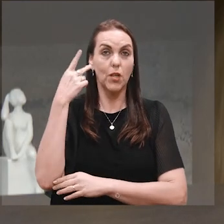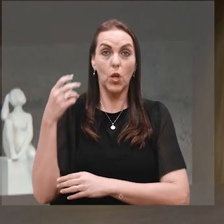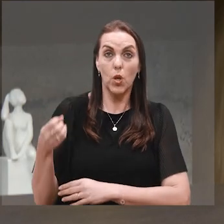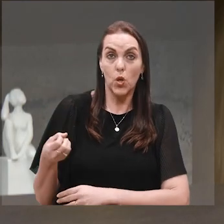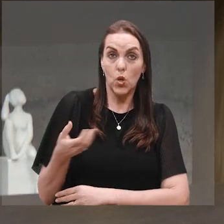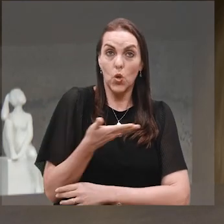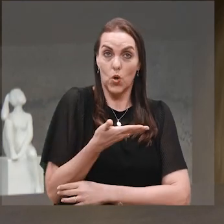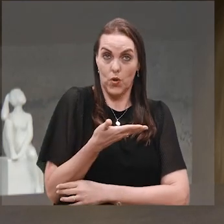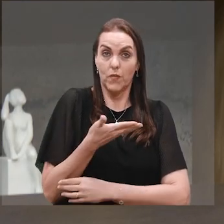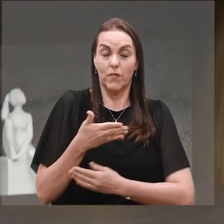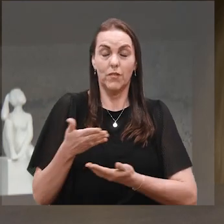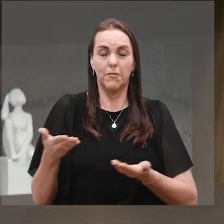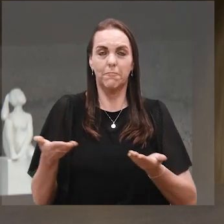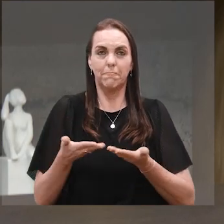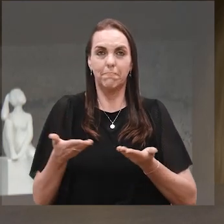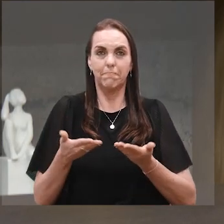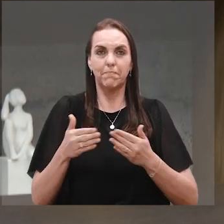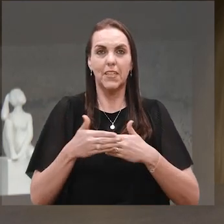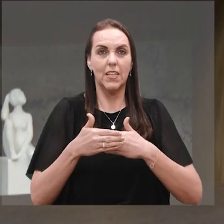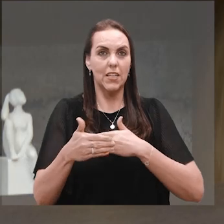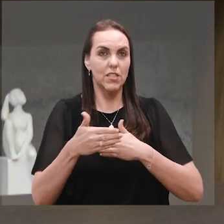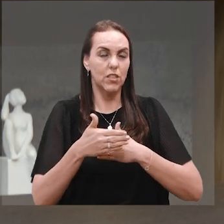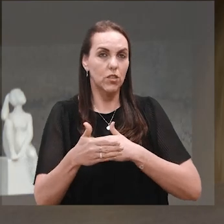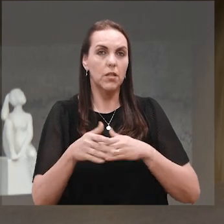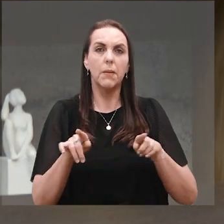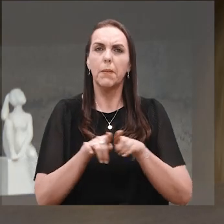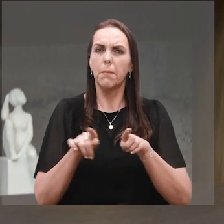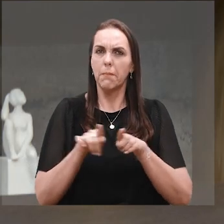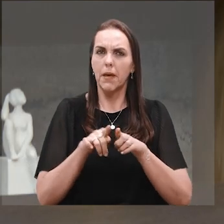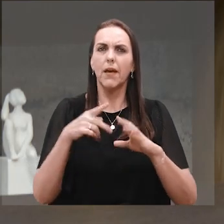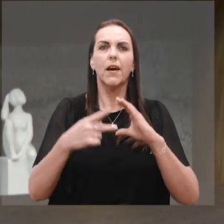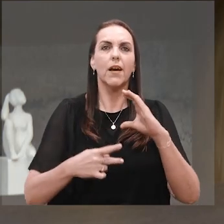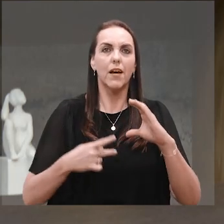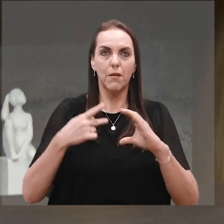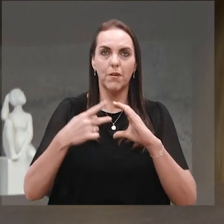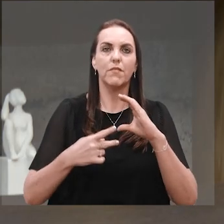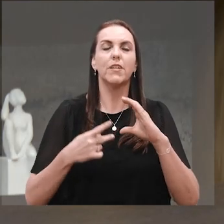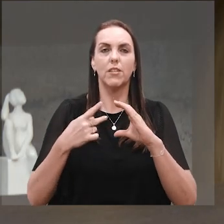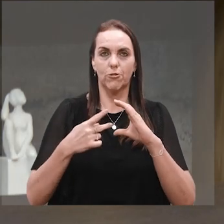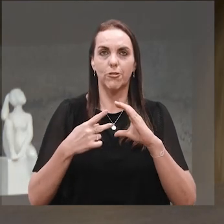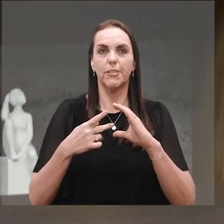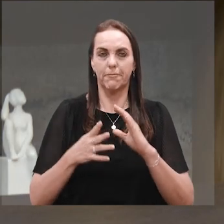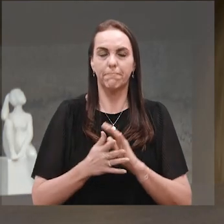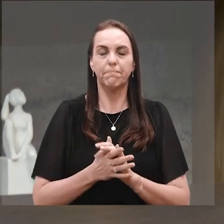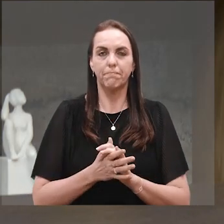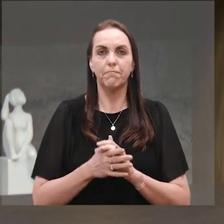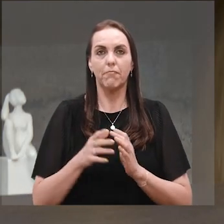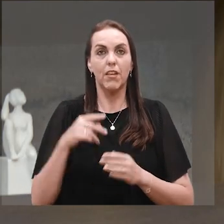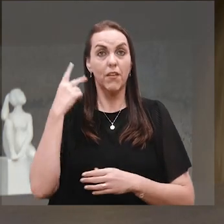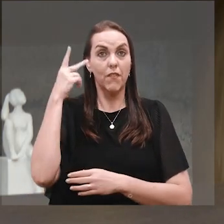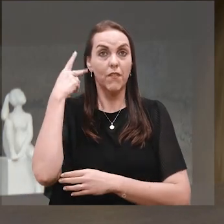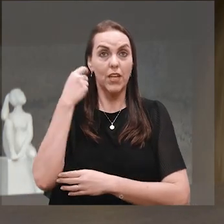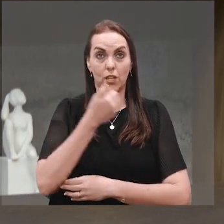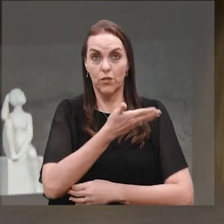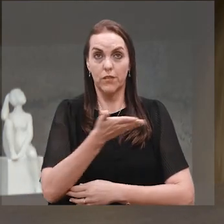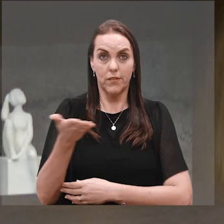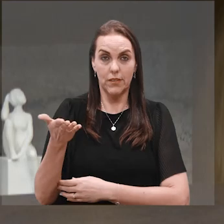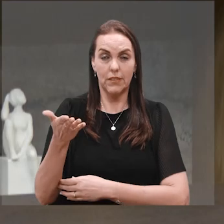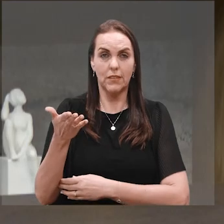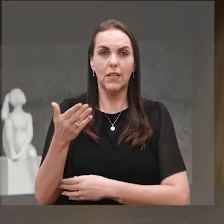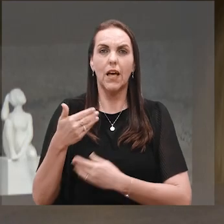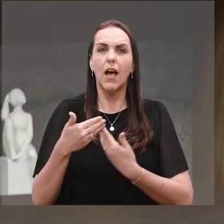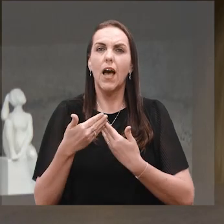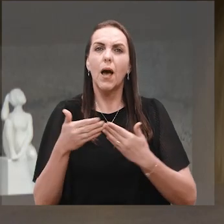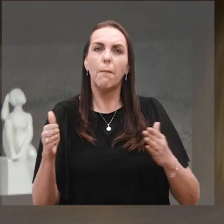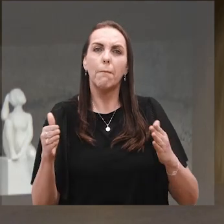estreiam não só nesta legislatura, mas na própria Câmara, na condição de vereador, nós temos aberto uma espécie